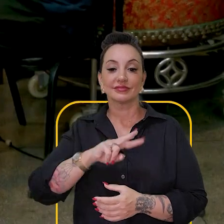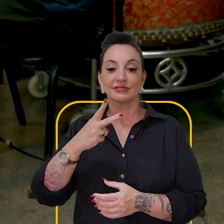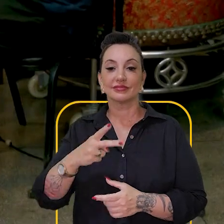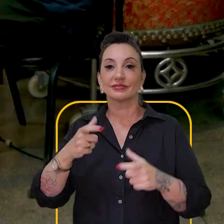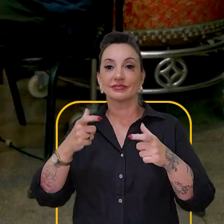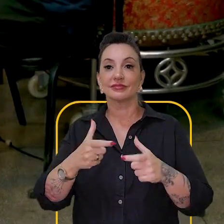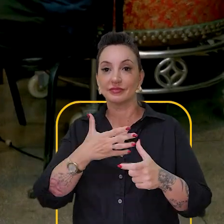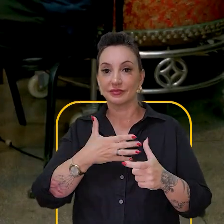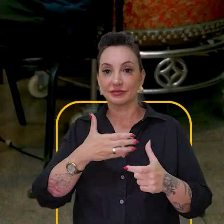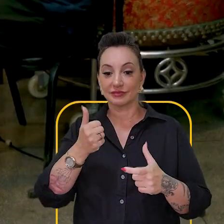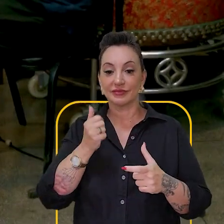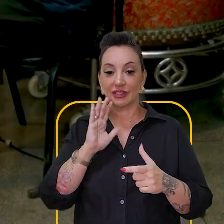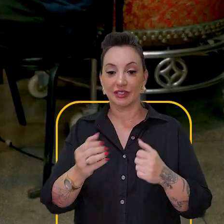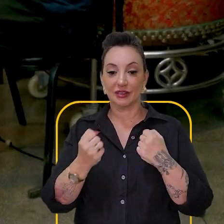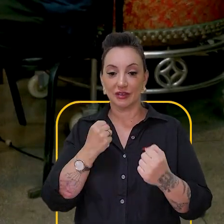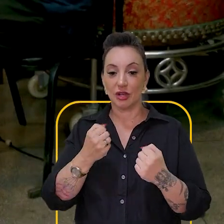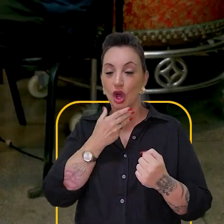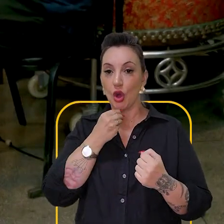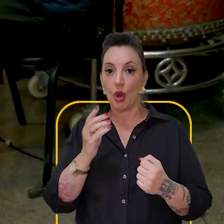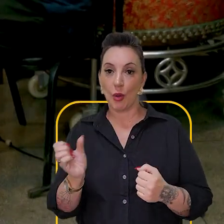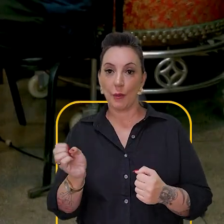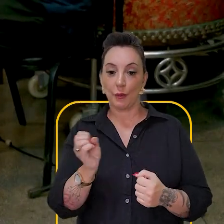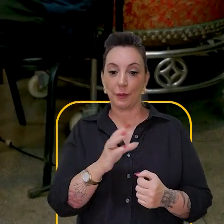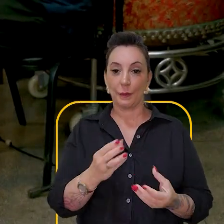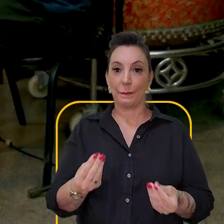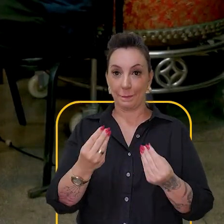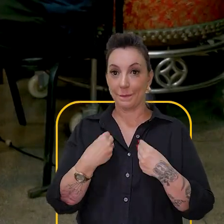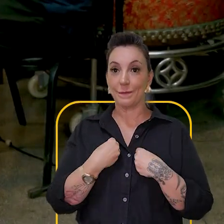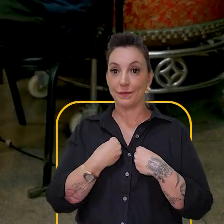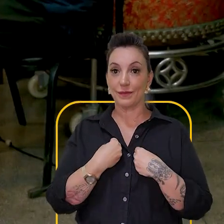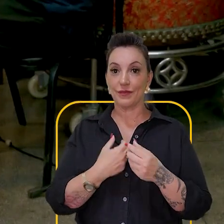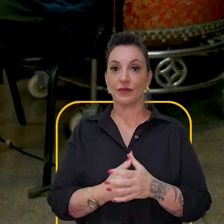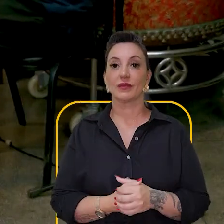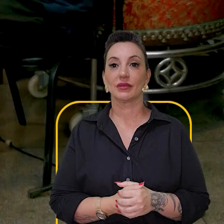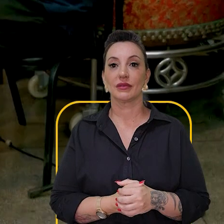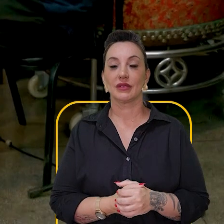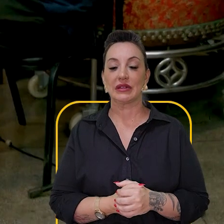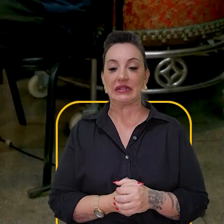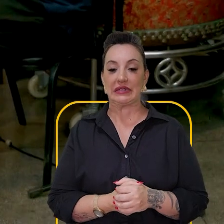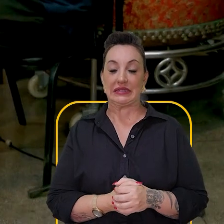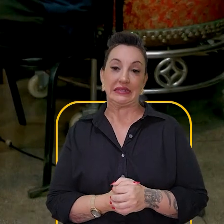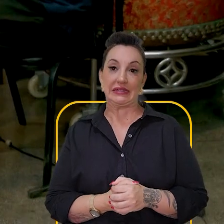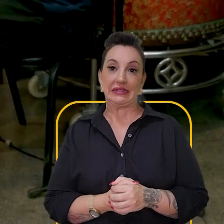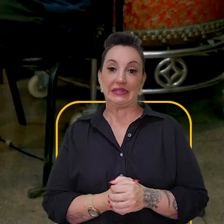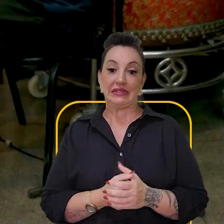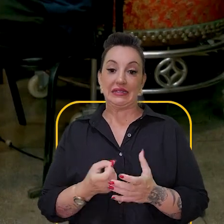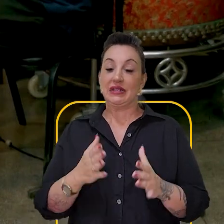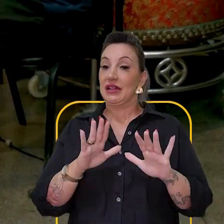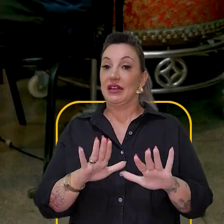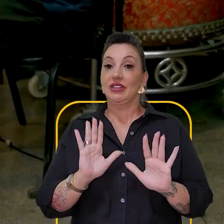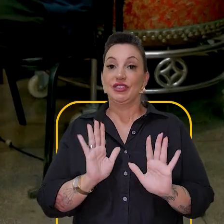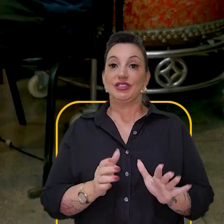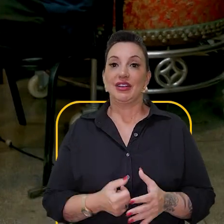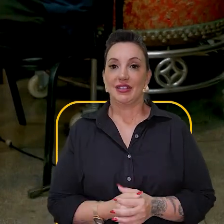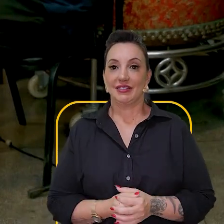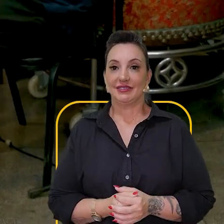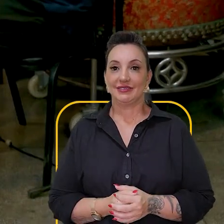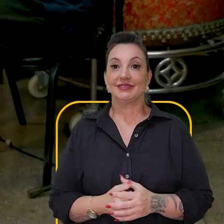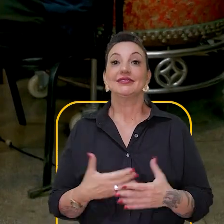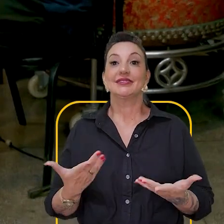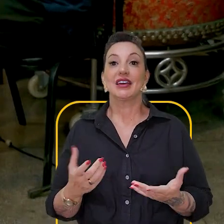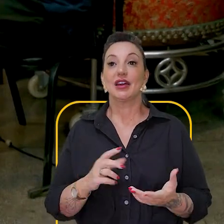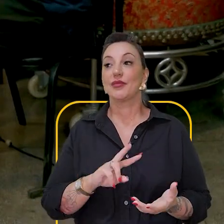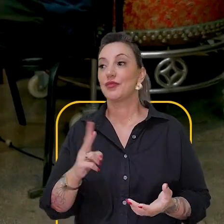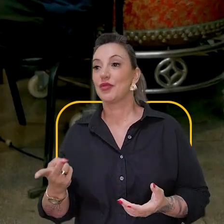nunca tinha mudado né claro claro aí mudamos né então ficamos lá acho que seis